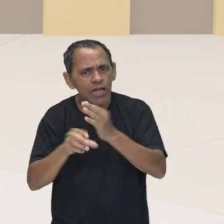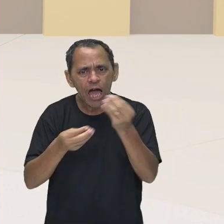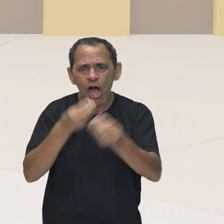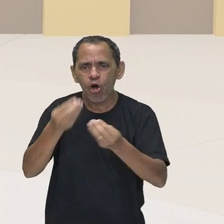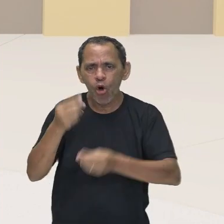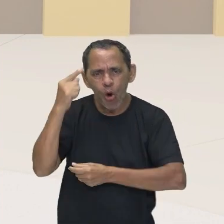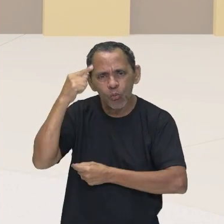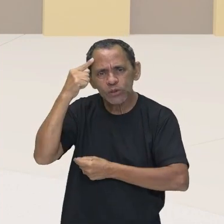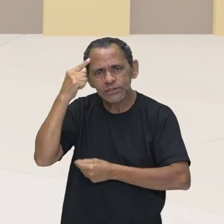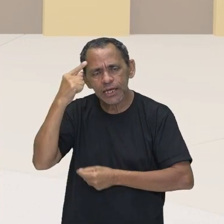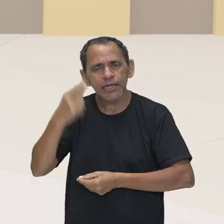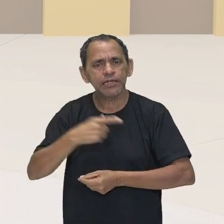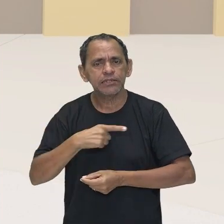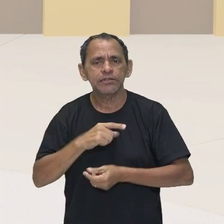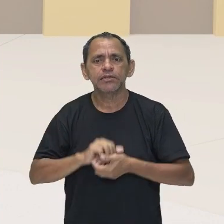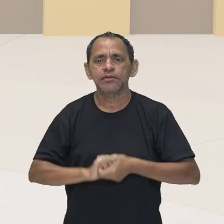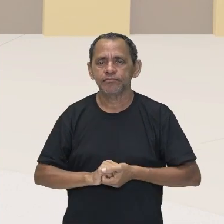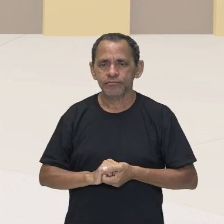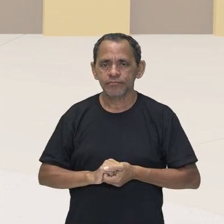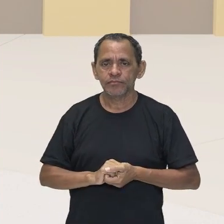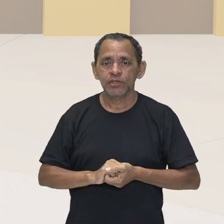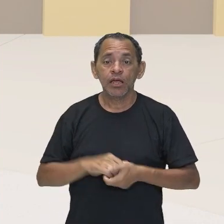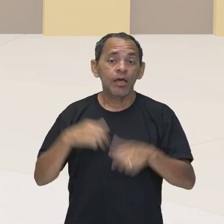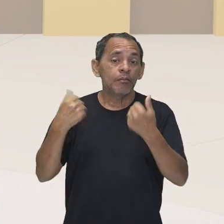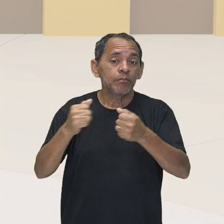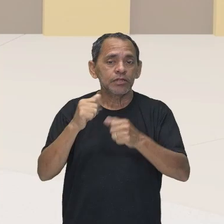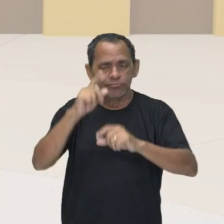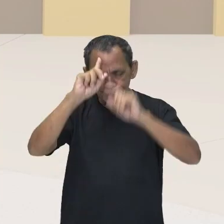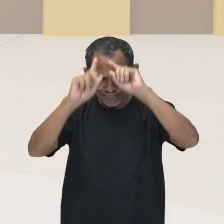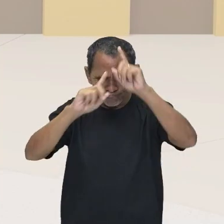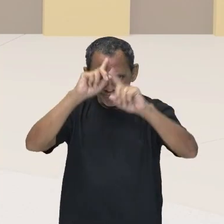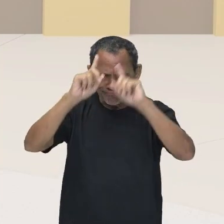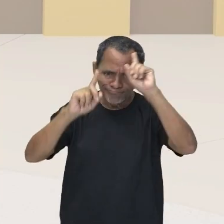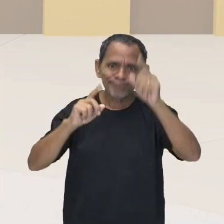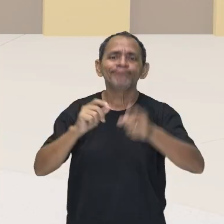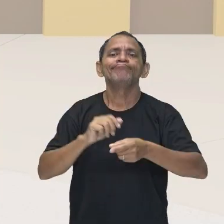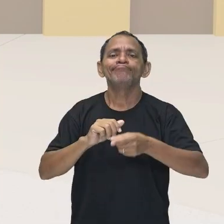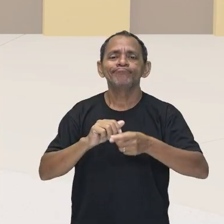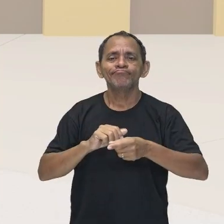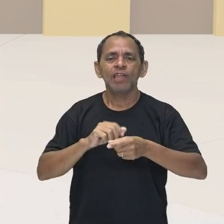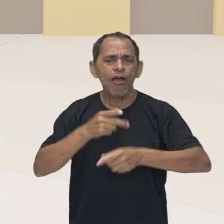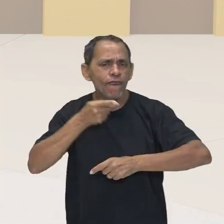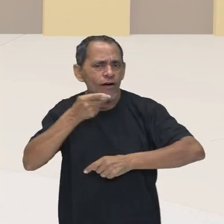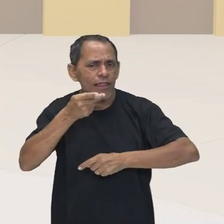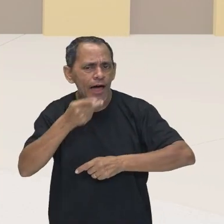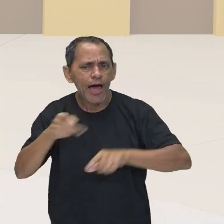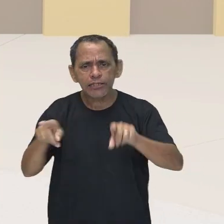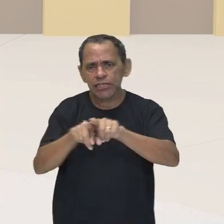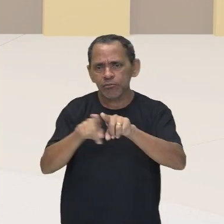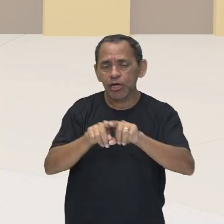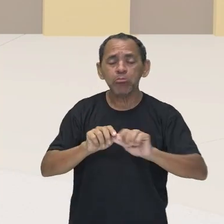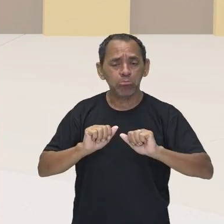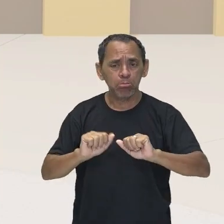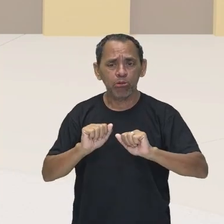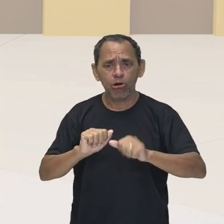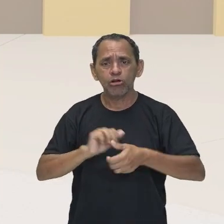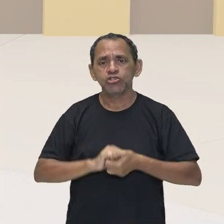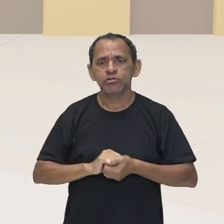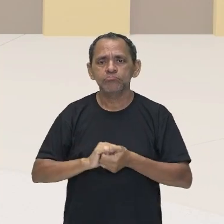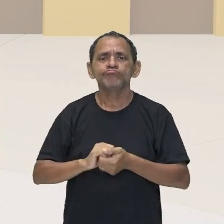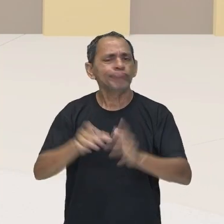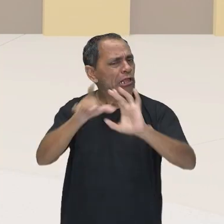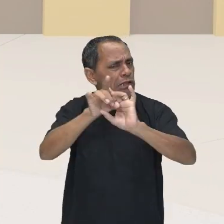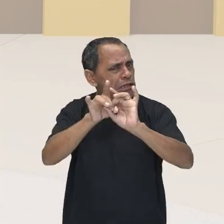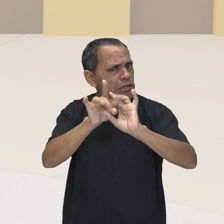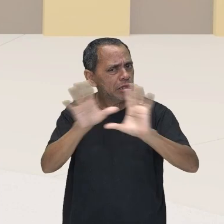têm potencialidades para ser criativos, o poder de fala. Vocês podem falar, vocês são livres,